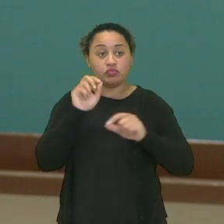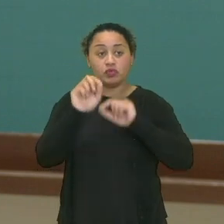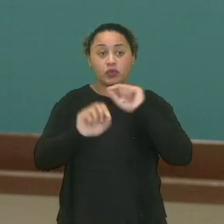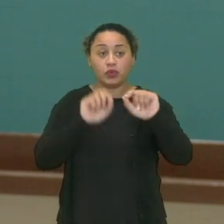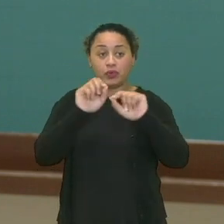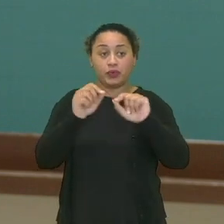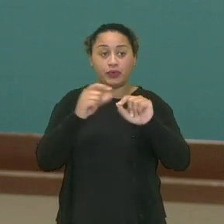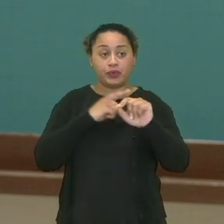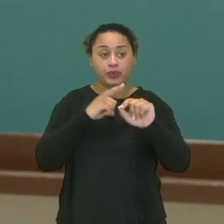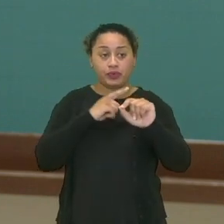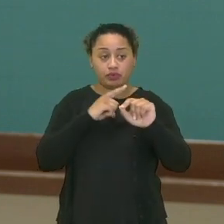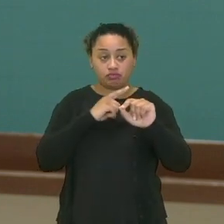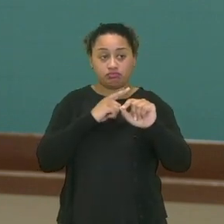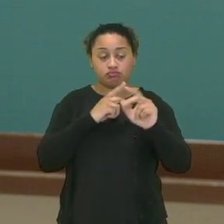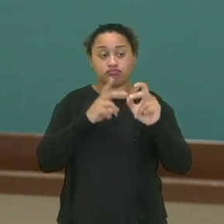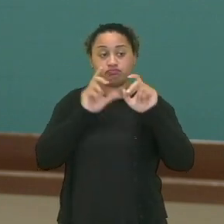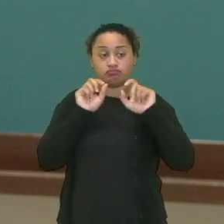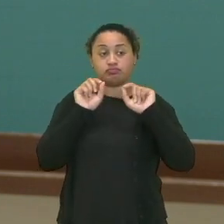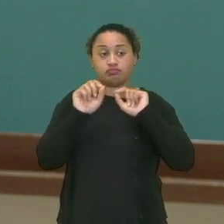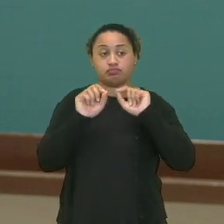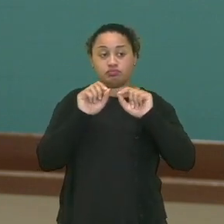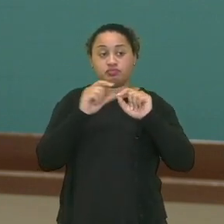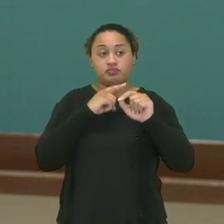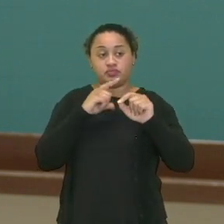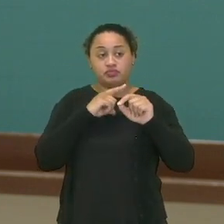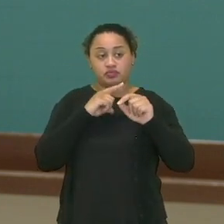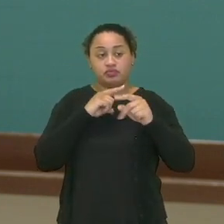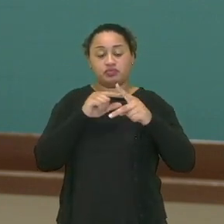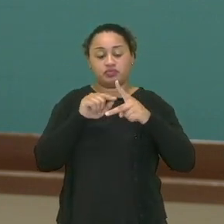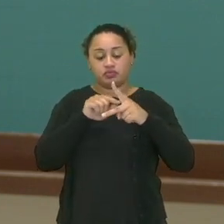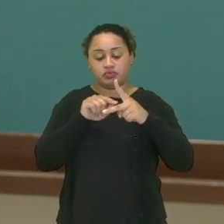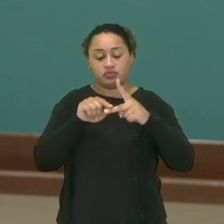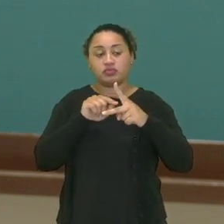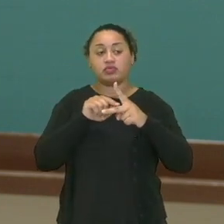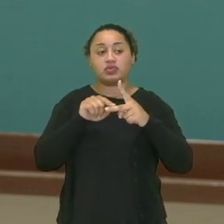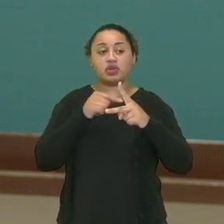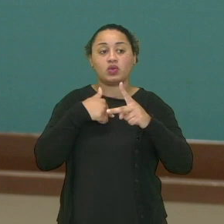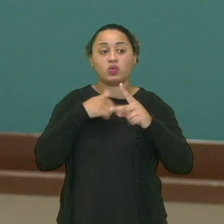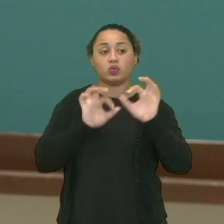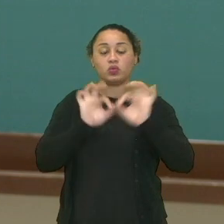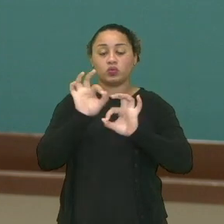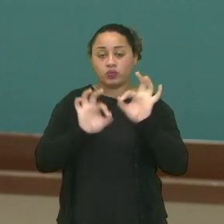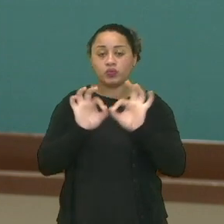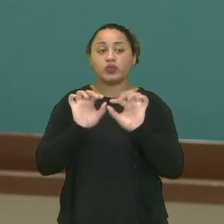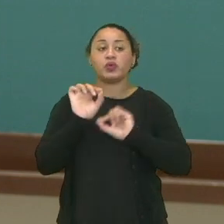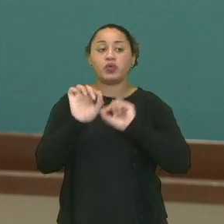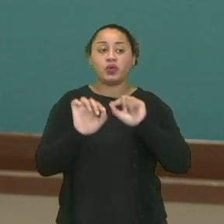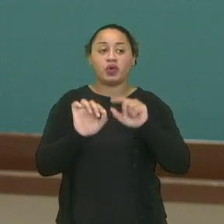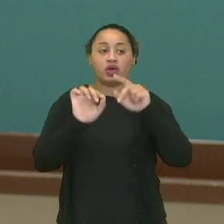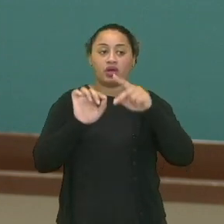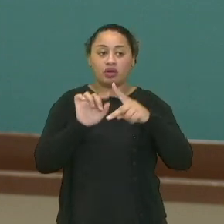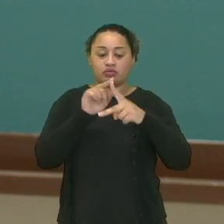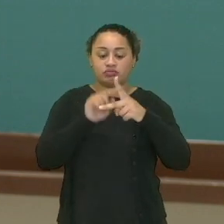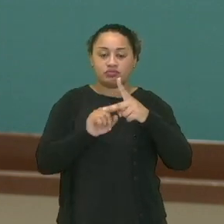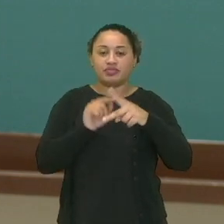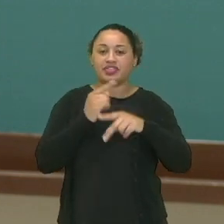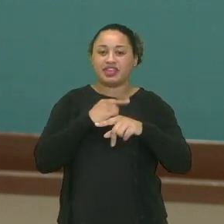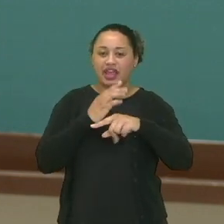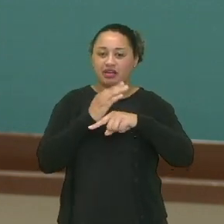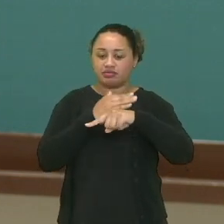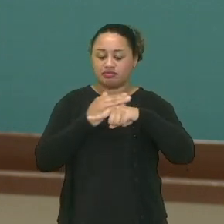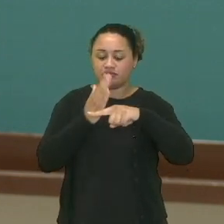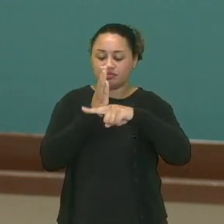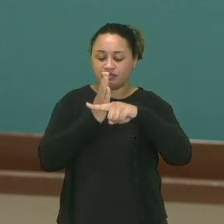ó, comigo, o que que a gente tem? Aqui nesse centro, nós ajustamos o transferidor no vértice do ângulo, tá? Nós